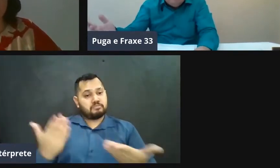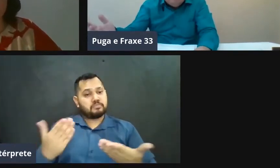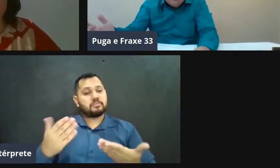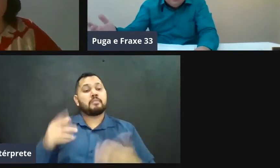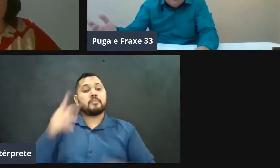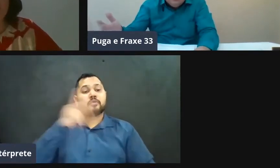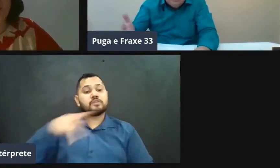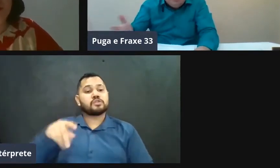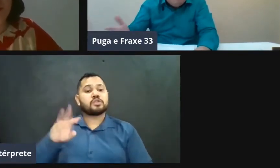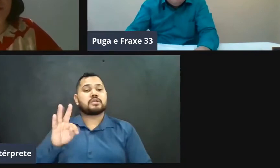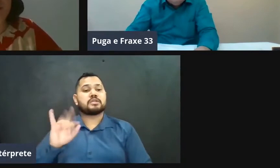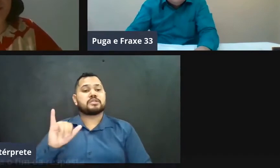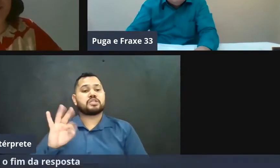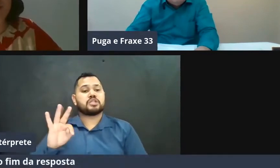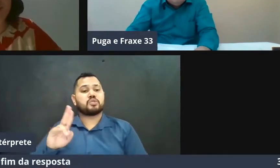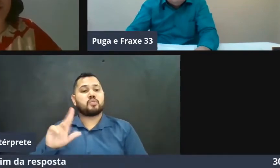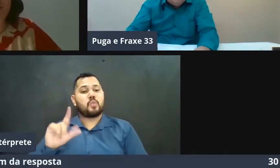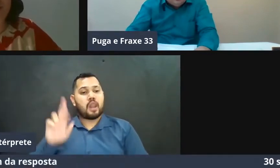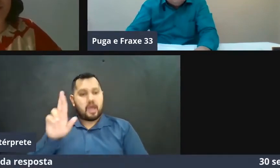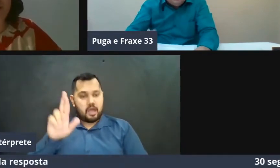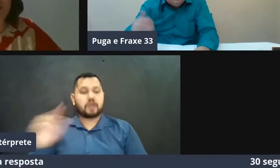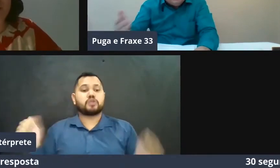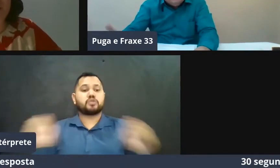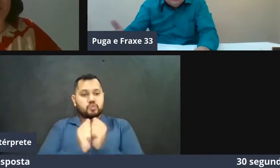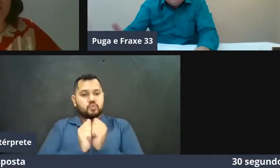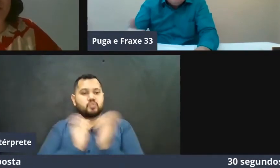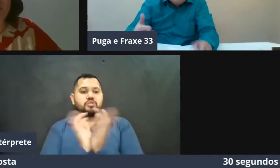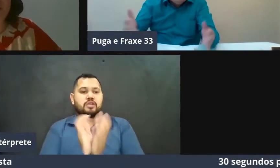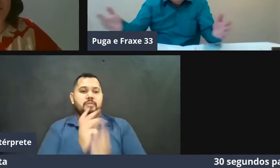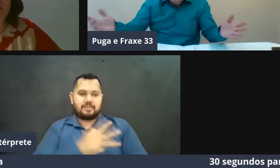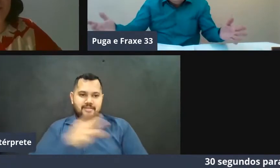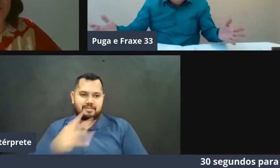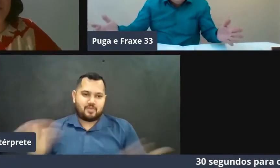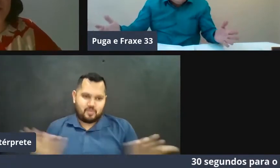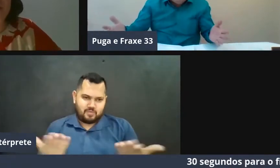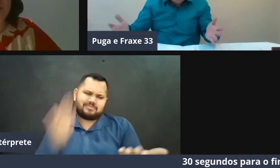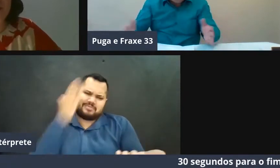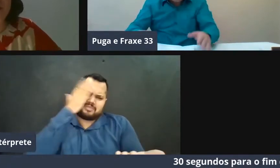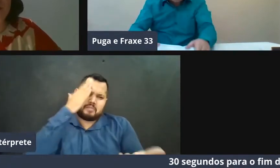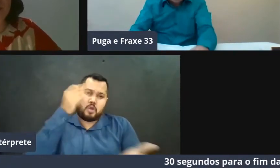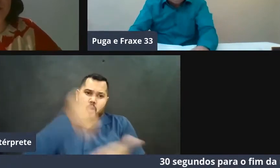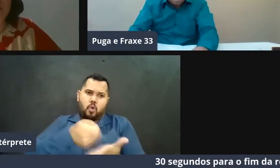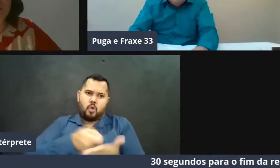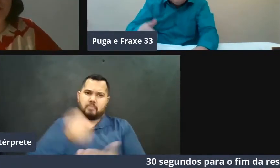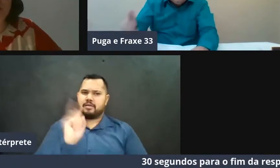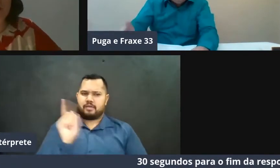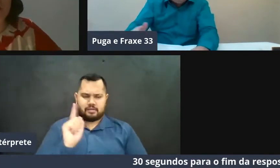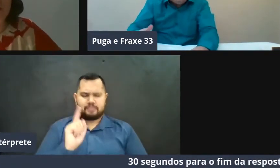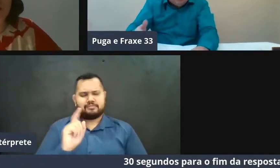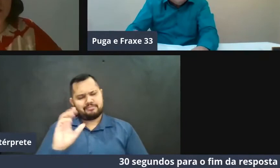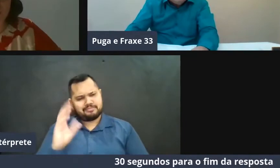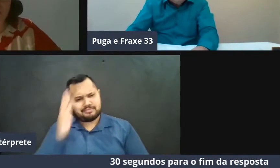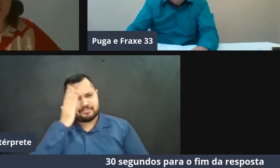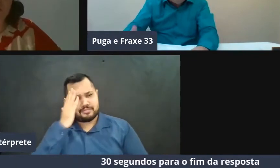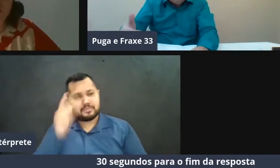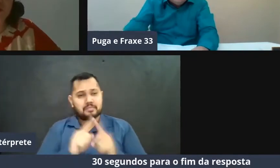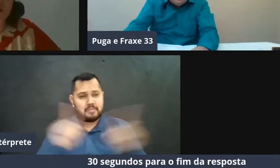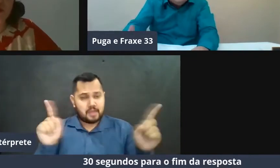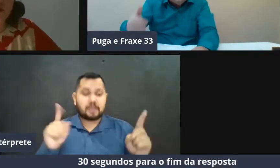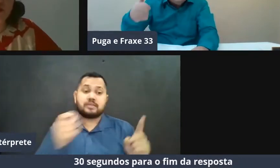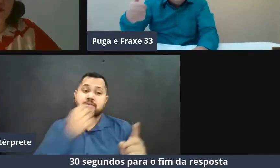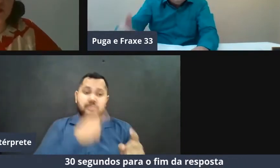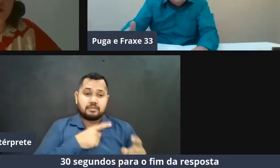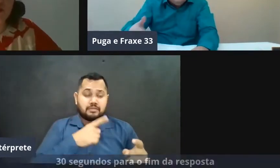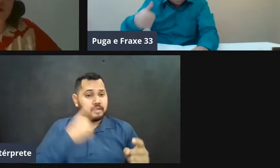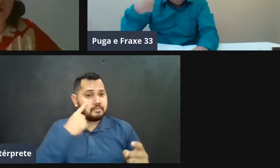titular da UFAM, e compõe chapa conosco. Então, temos exemplos. Claro que ninguém é obrigado, evidentemente, mas temos bons exemplos de